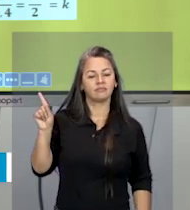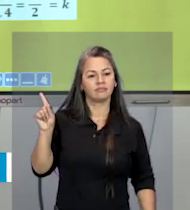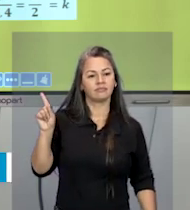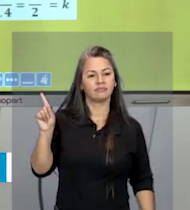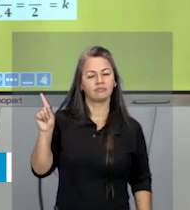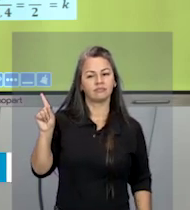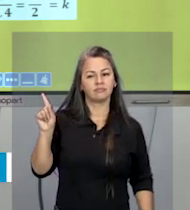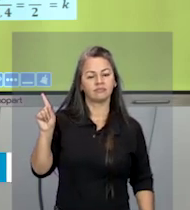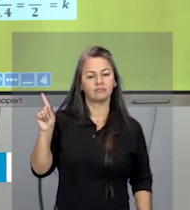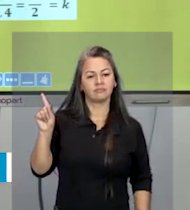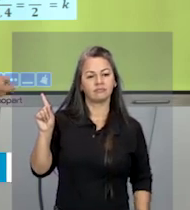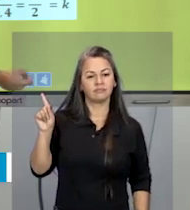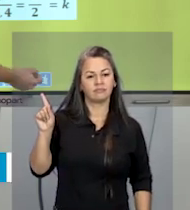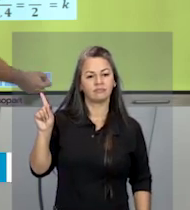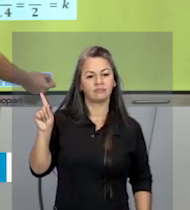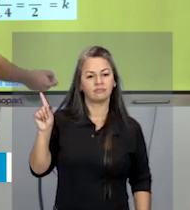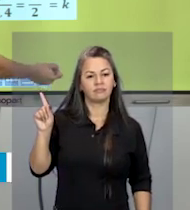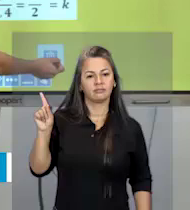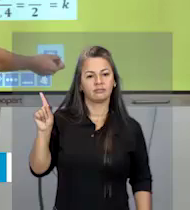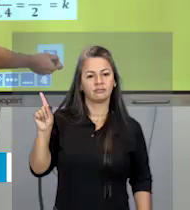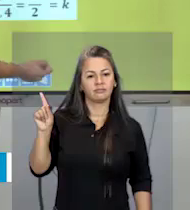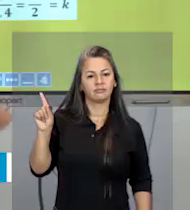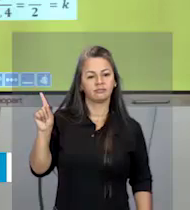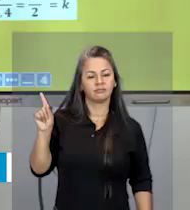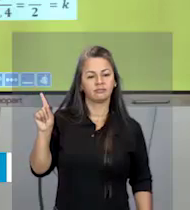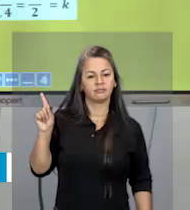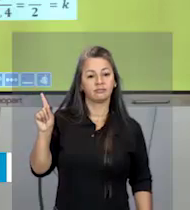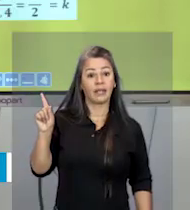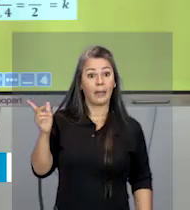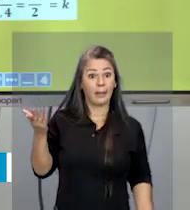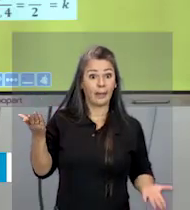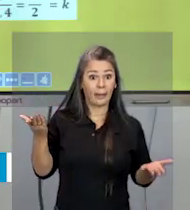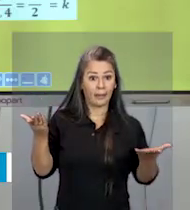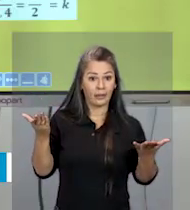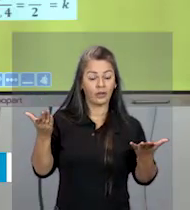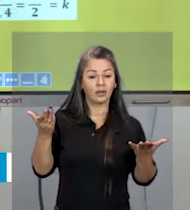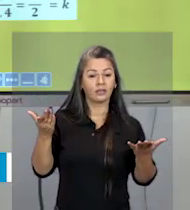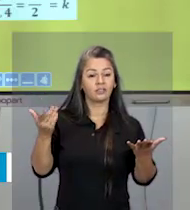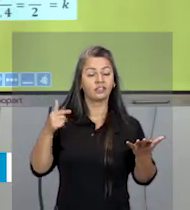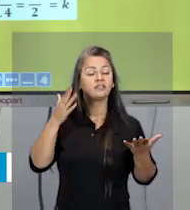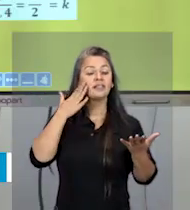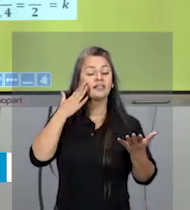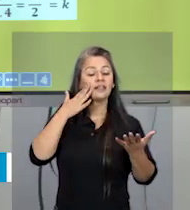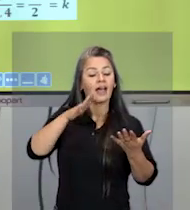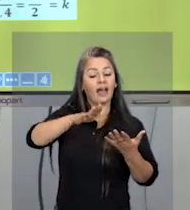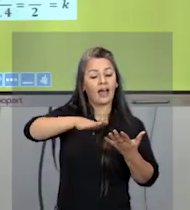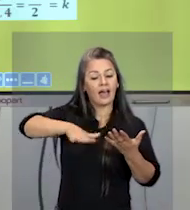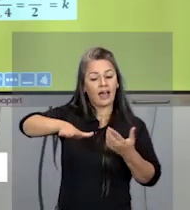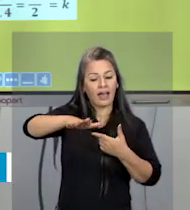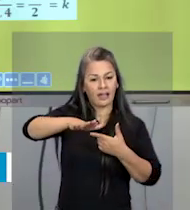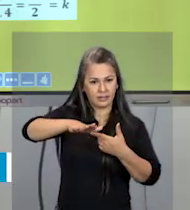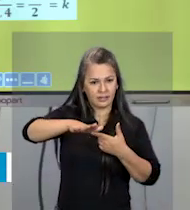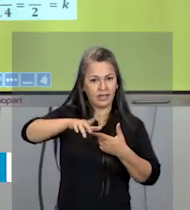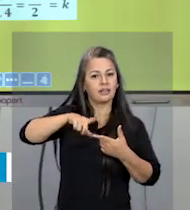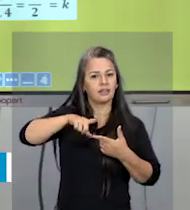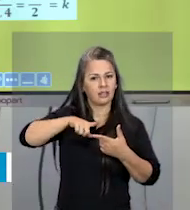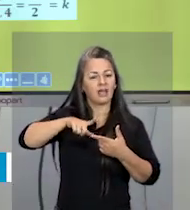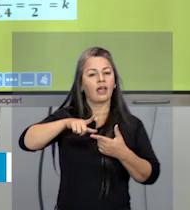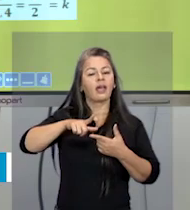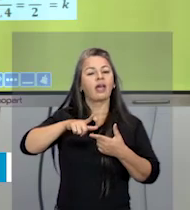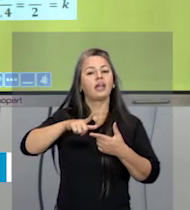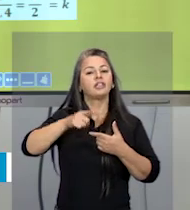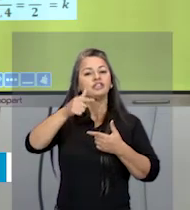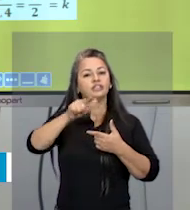situação. Agora, vamos analisar o que acontecerá com as áreas. Vamos utilizar o mesmo triângulo aqui para facilitar